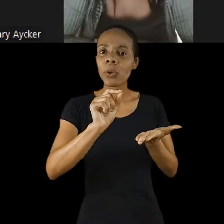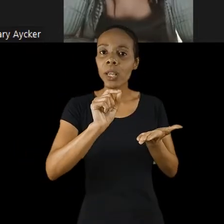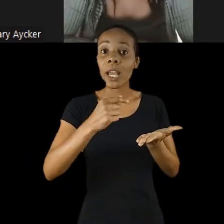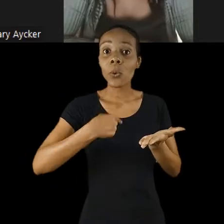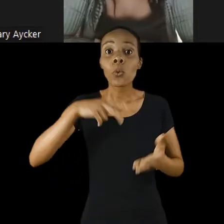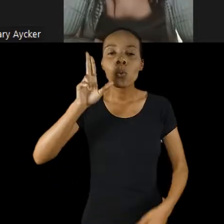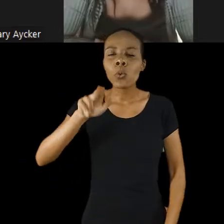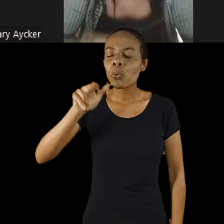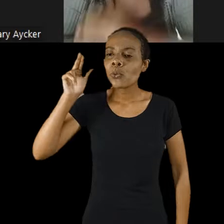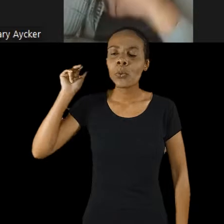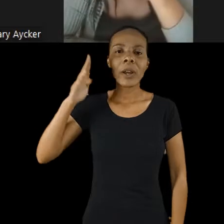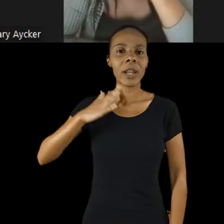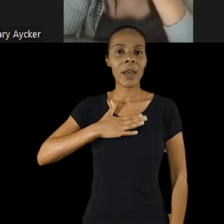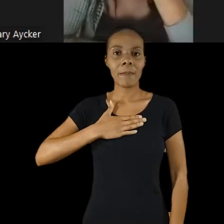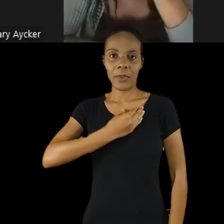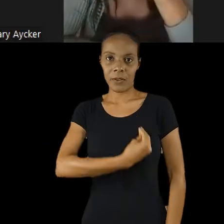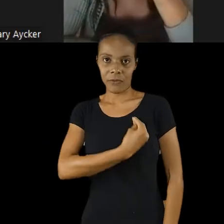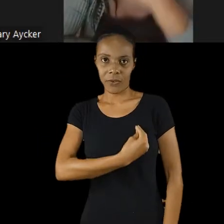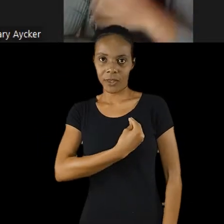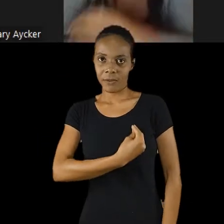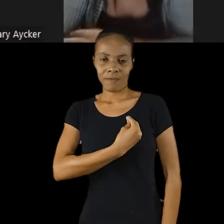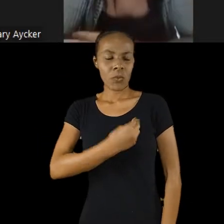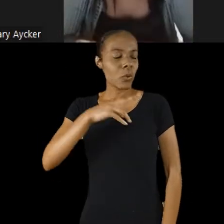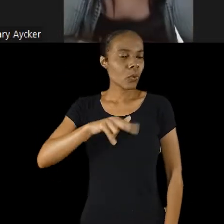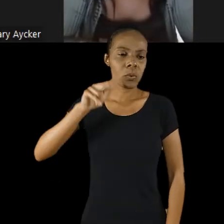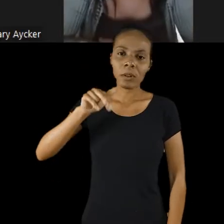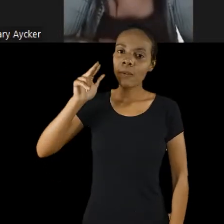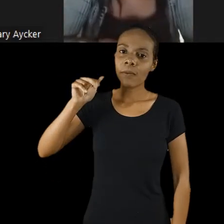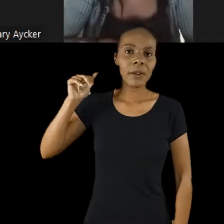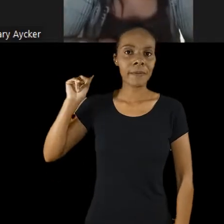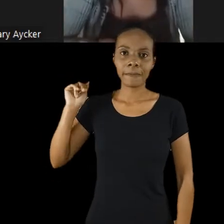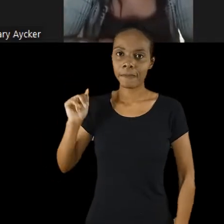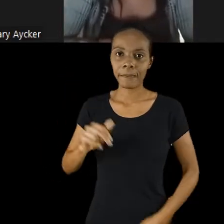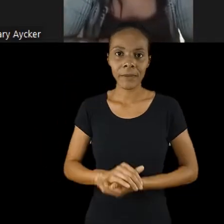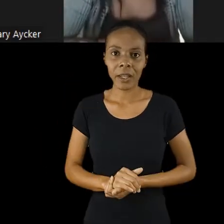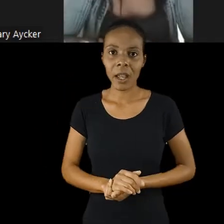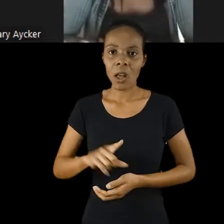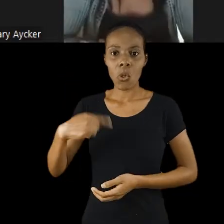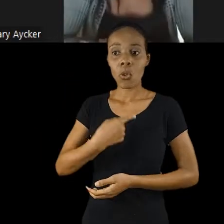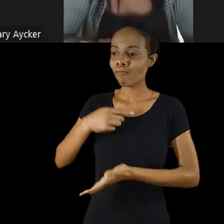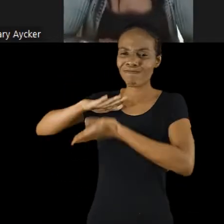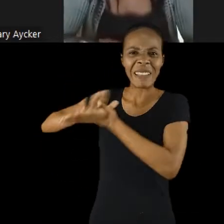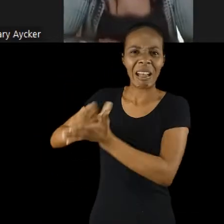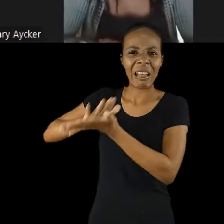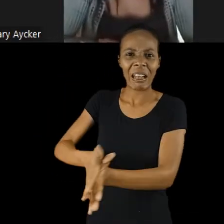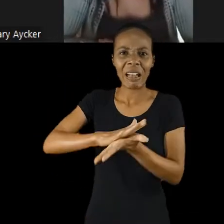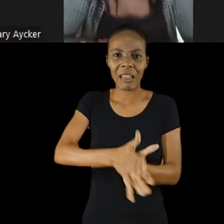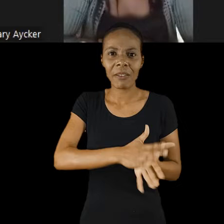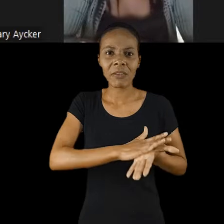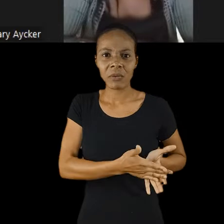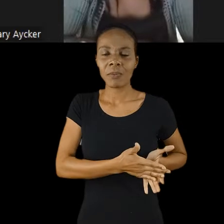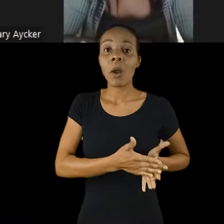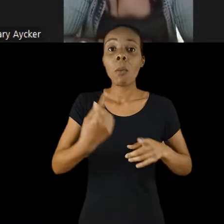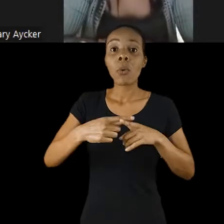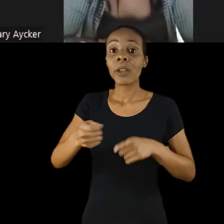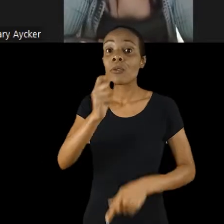minha vida, e nem na vida das que eu pudesse, a droga seria a nossa destruição. Porque essas drogas, elas